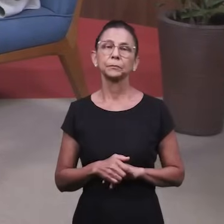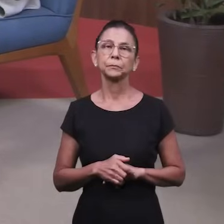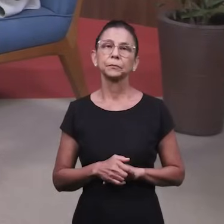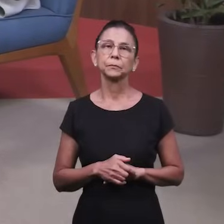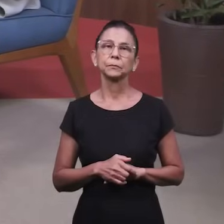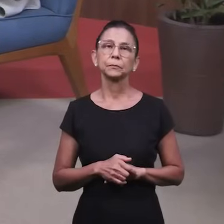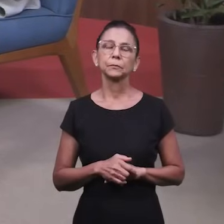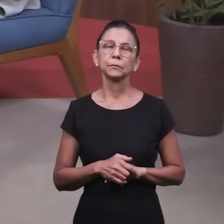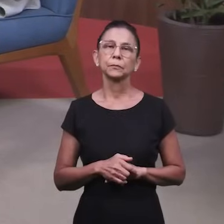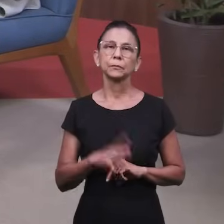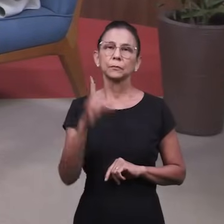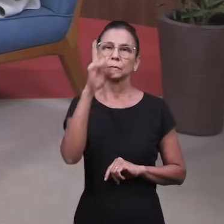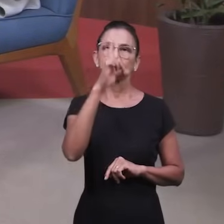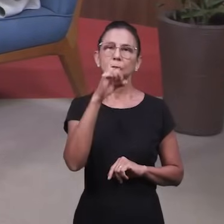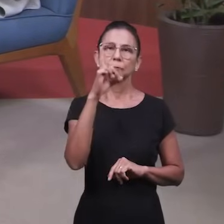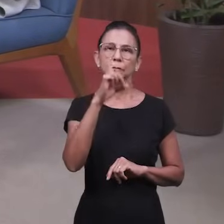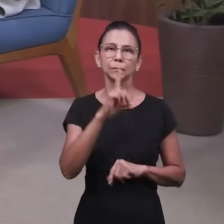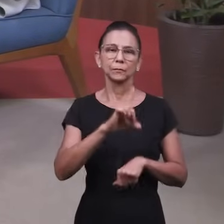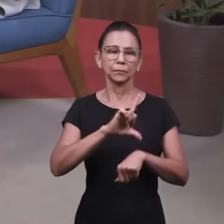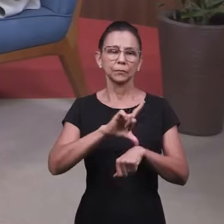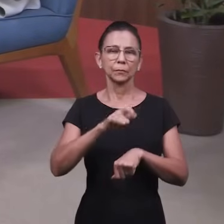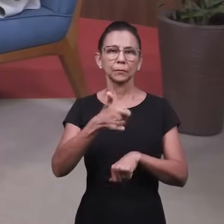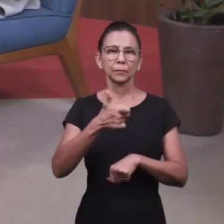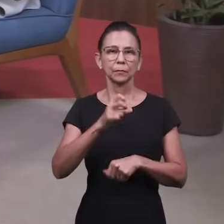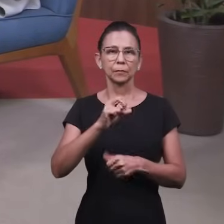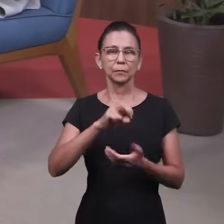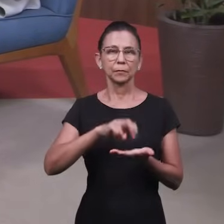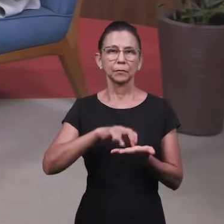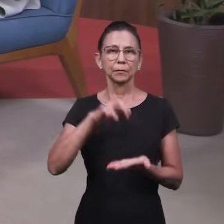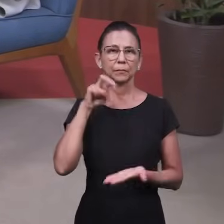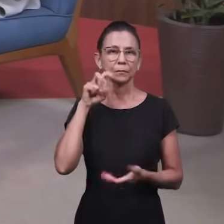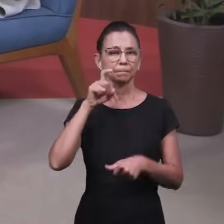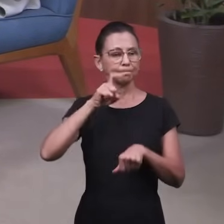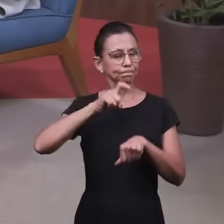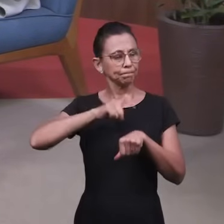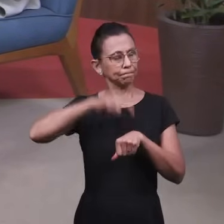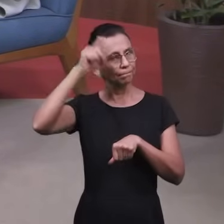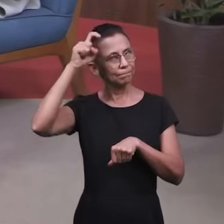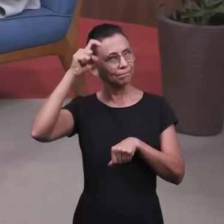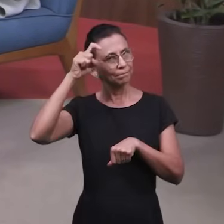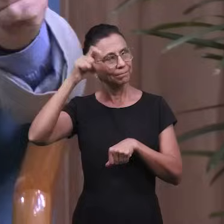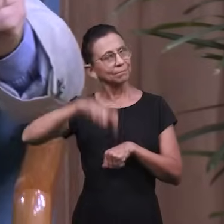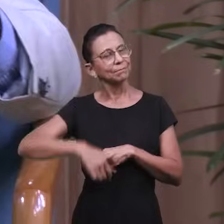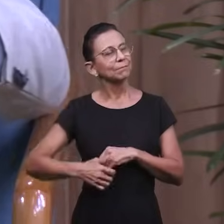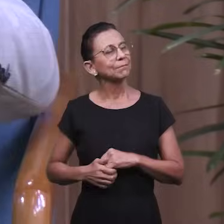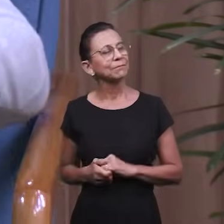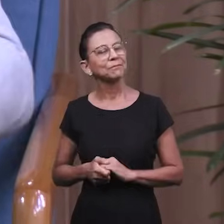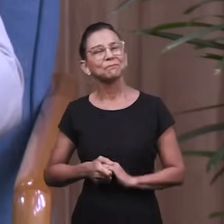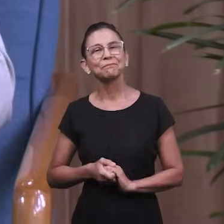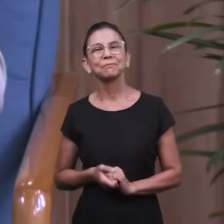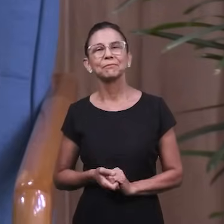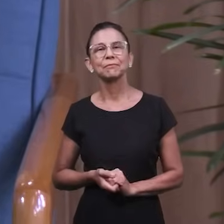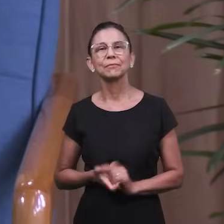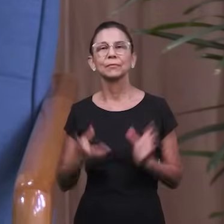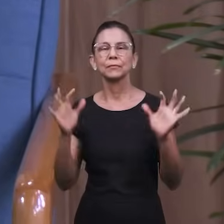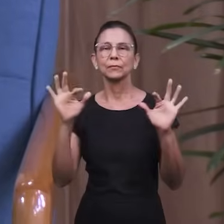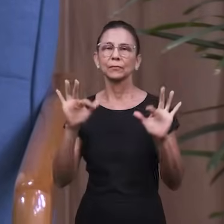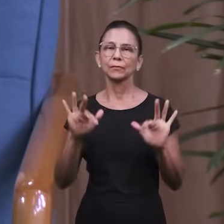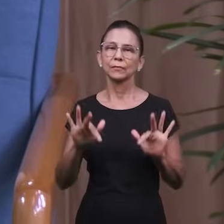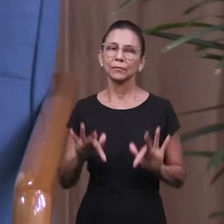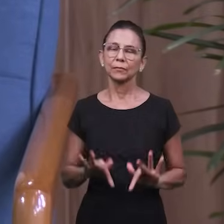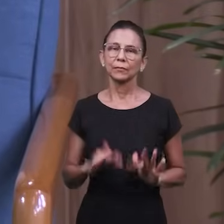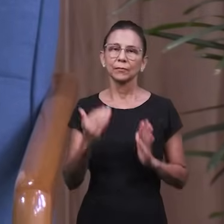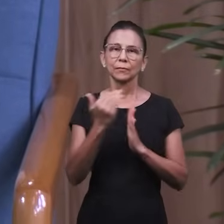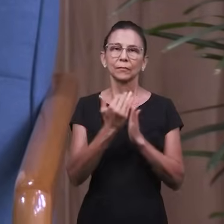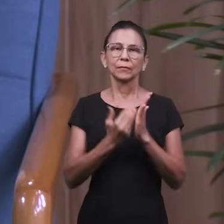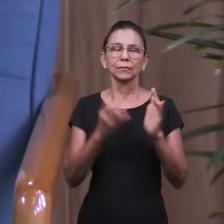plataformas, todos os domingos, às 10 horas da manhã, em ponto. Você é nosso convidado. E assim nós chegamos ao final desta edição